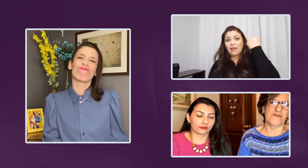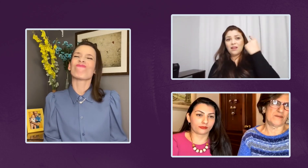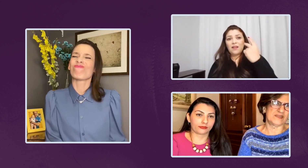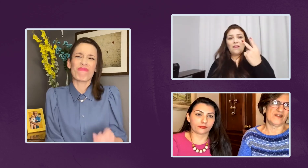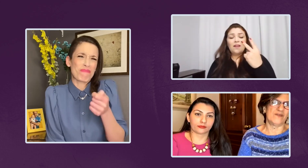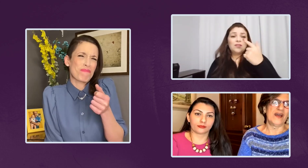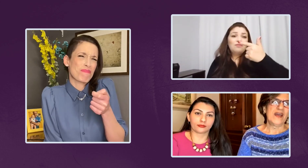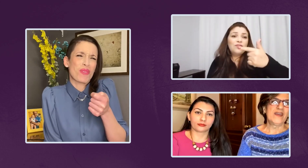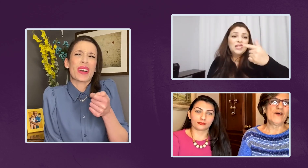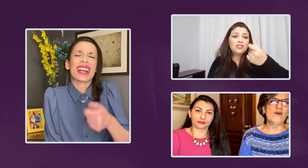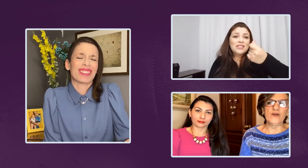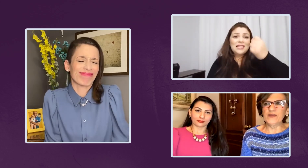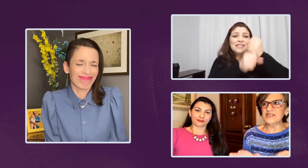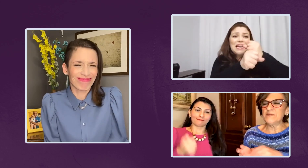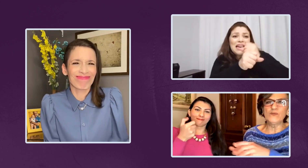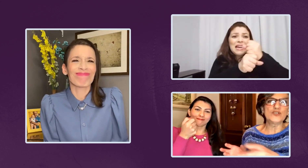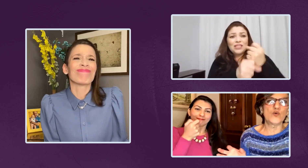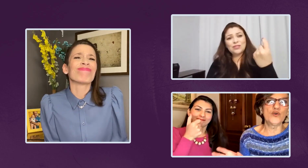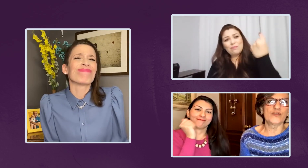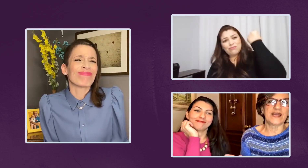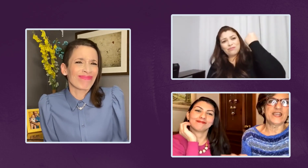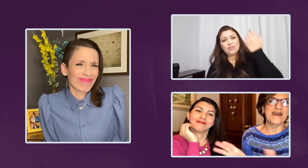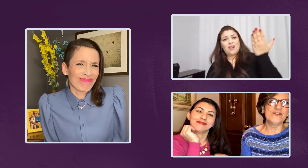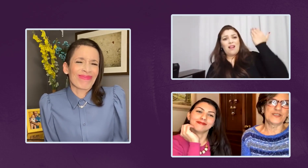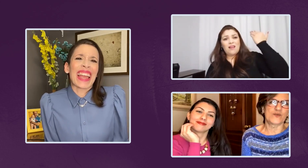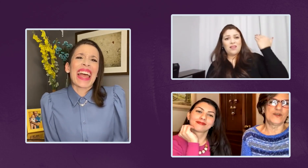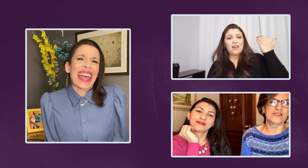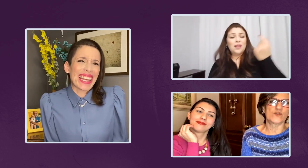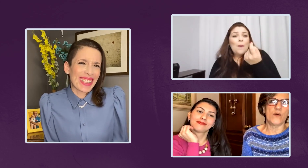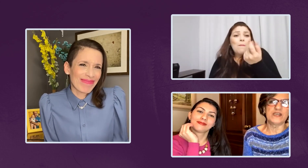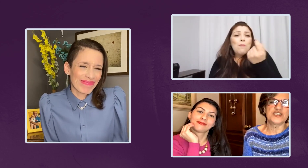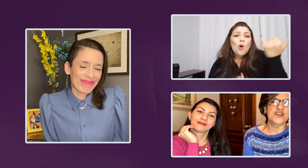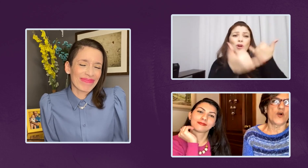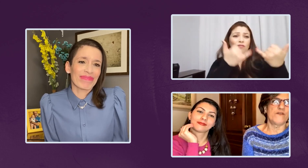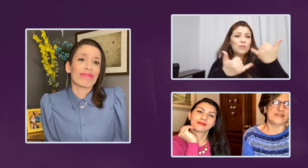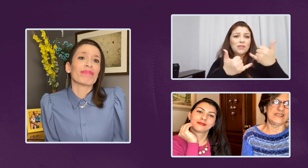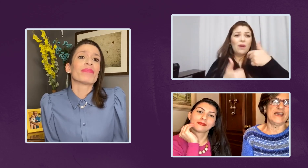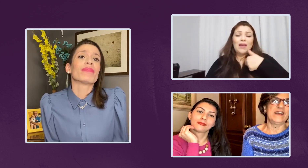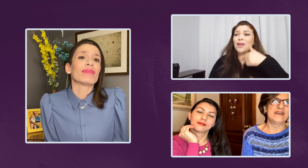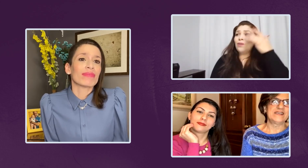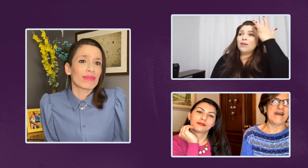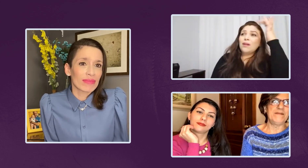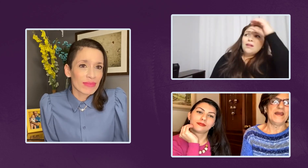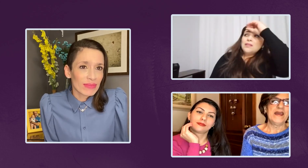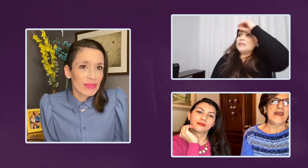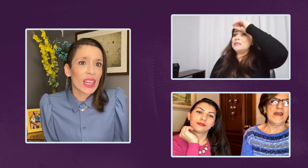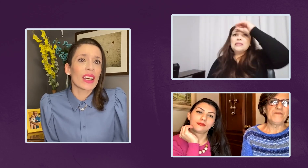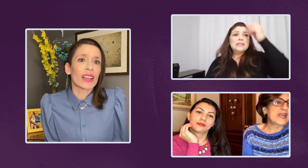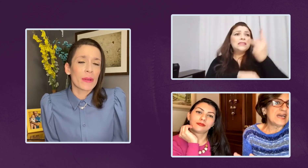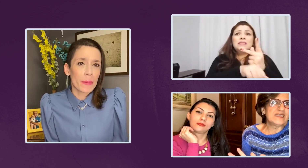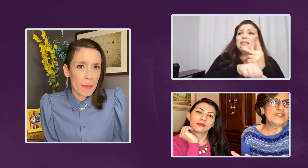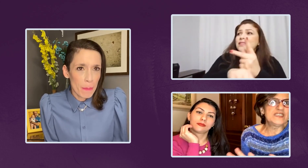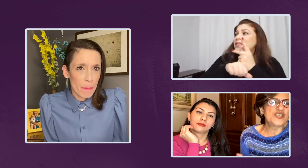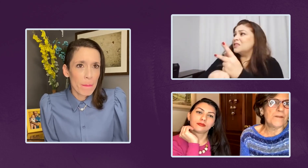pouquíssima informação. Eu ia assim meio no escuro, tateando as coisas, como agir, como fazer, sabe?